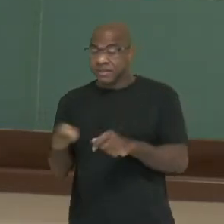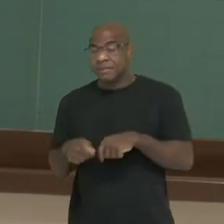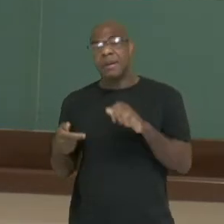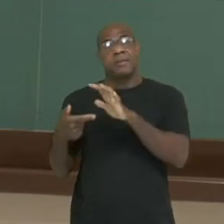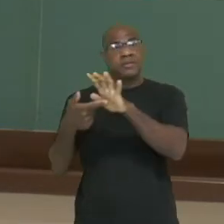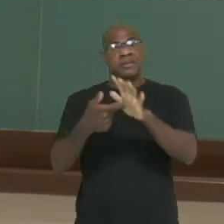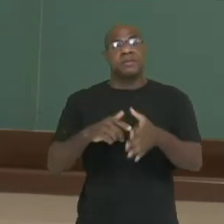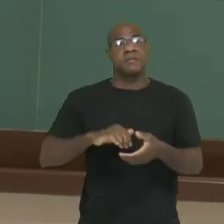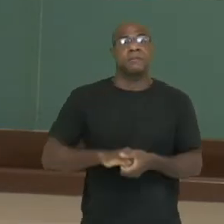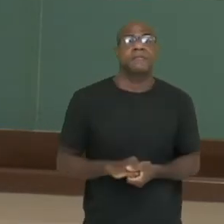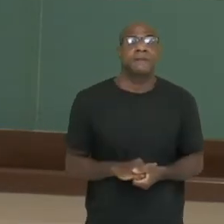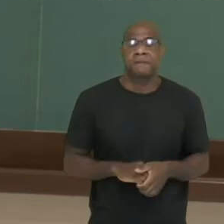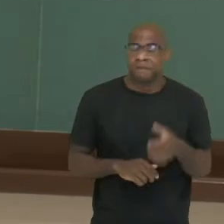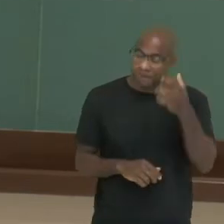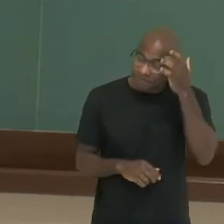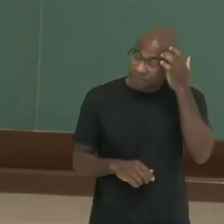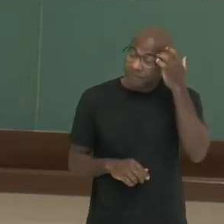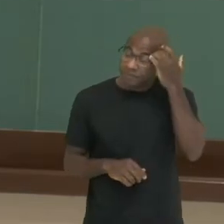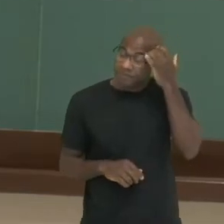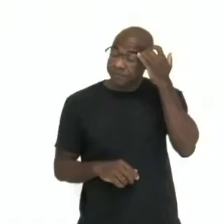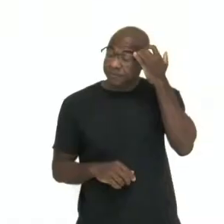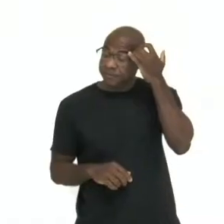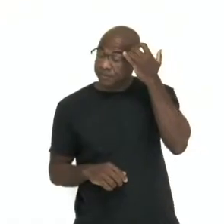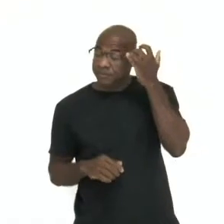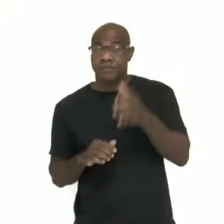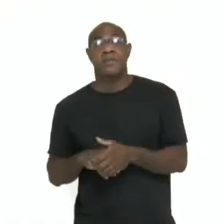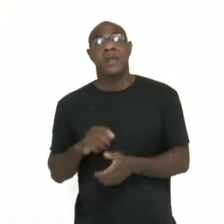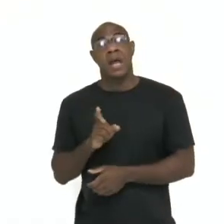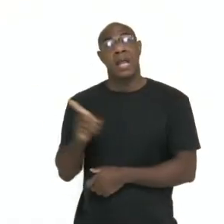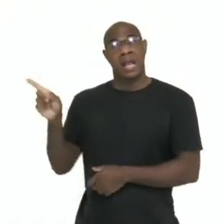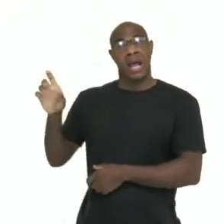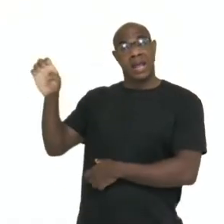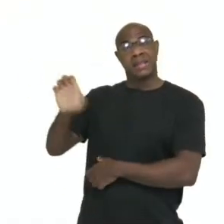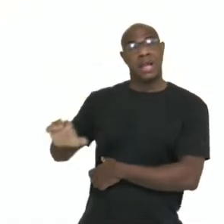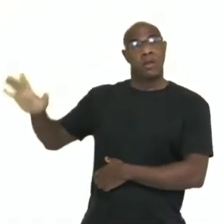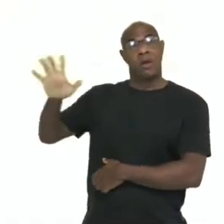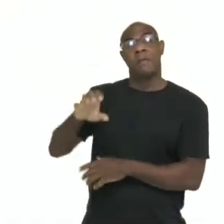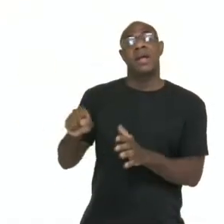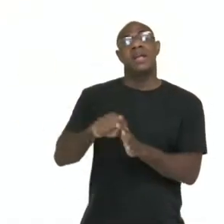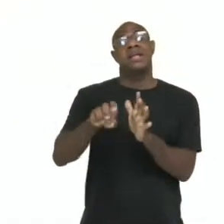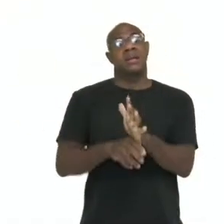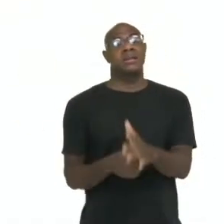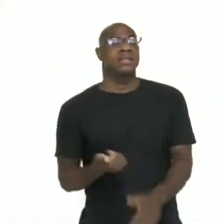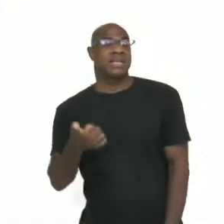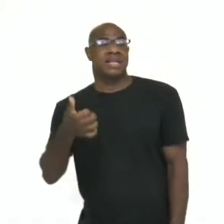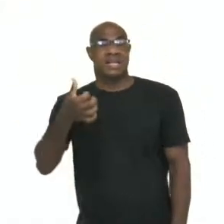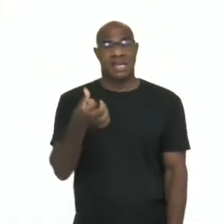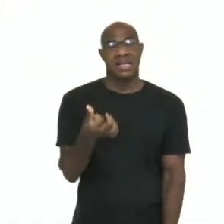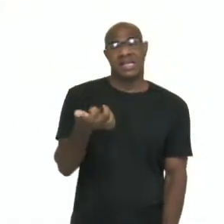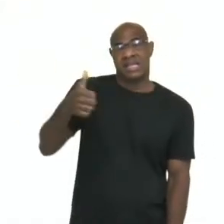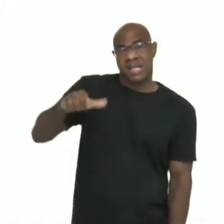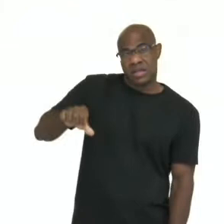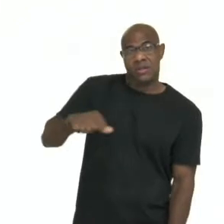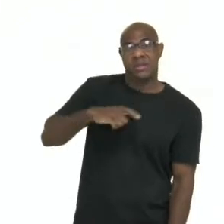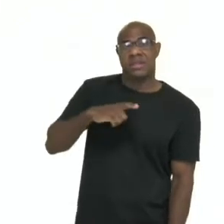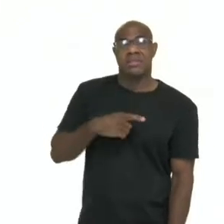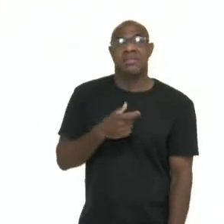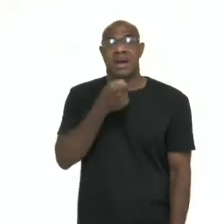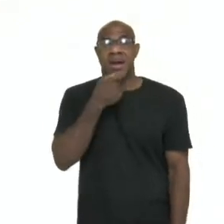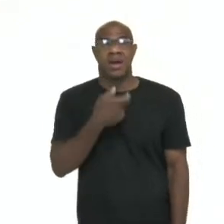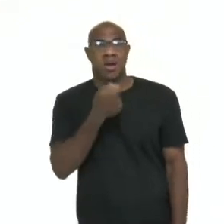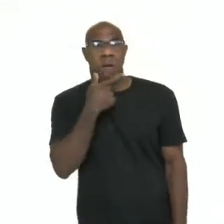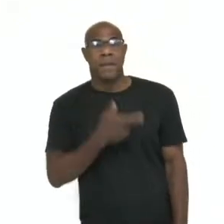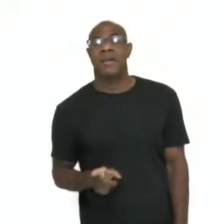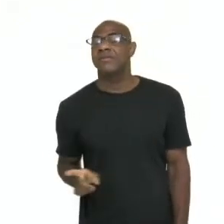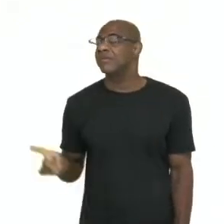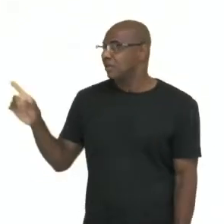a apresentação teatral. Já nas regiões da Europa, no século, né, 16, 18, temos a comédia dell'arte, né, que consolida alguns